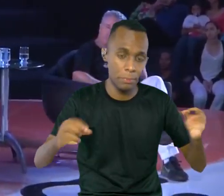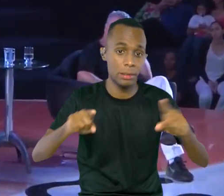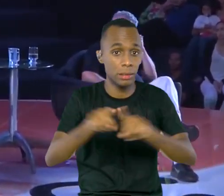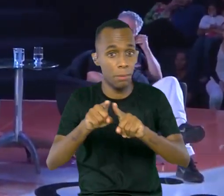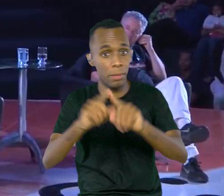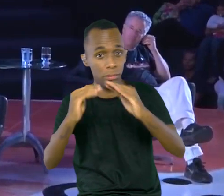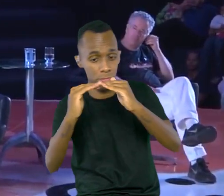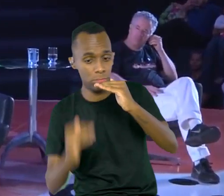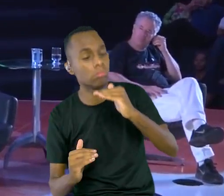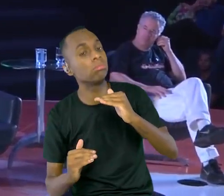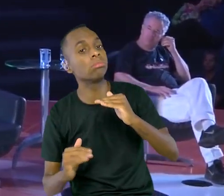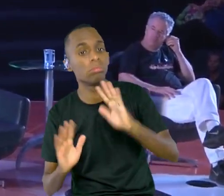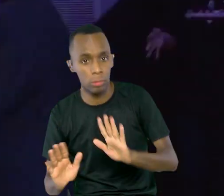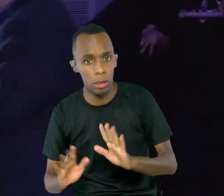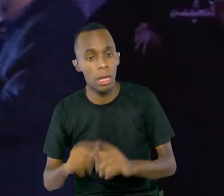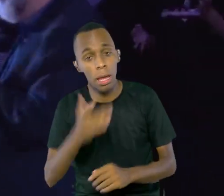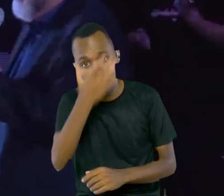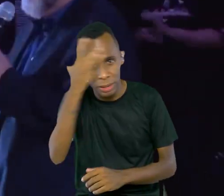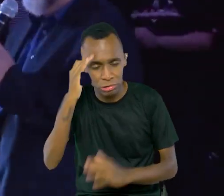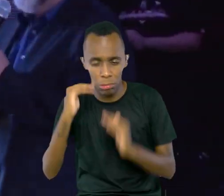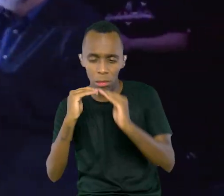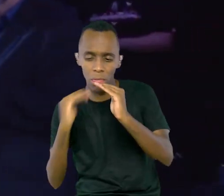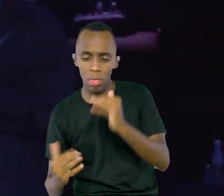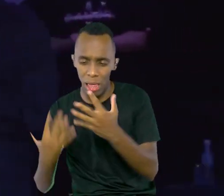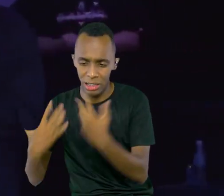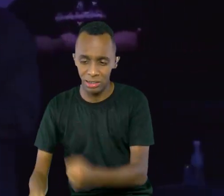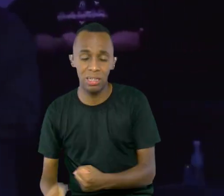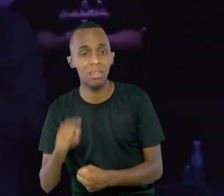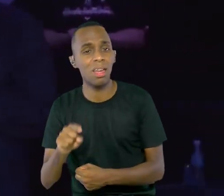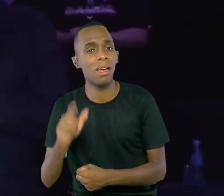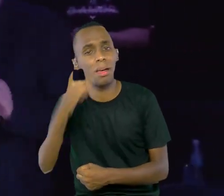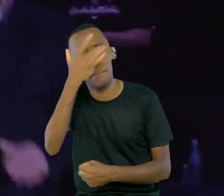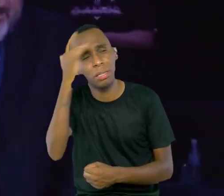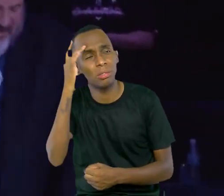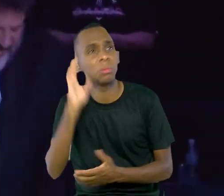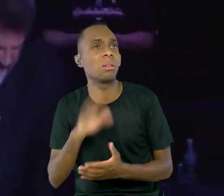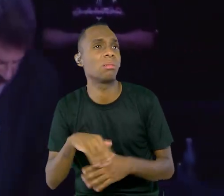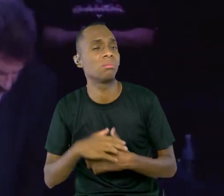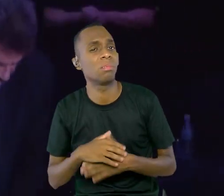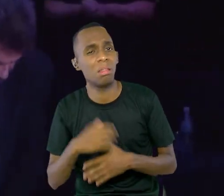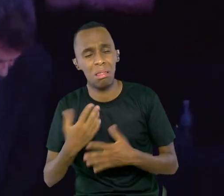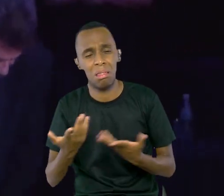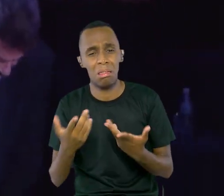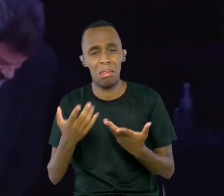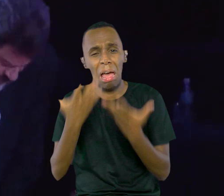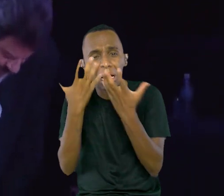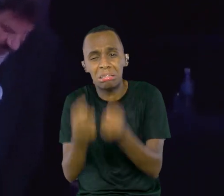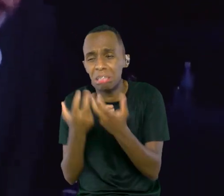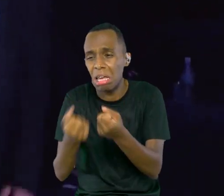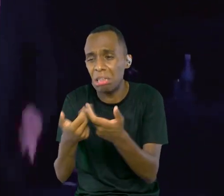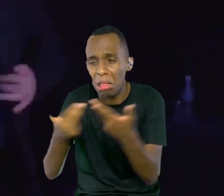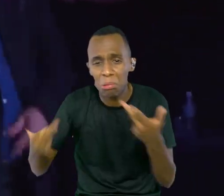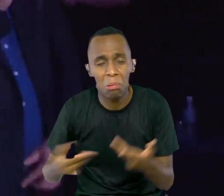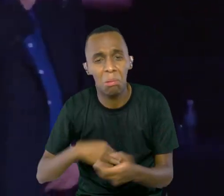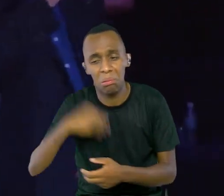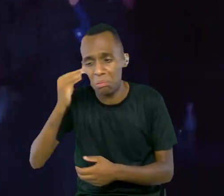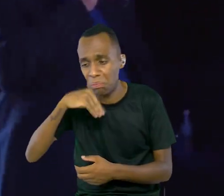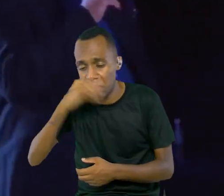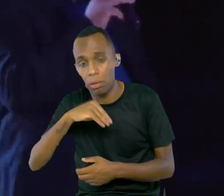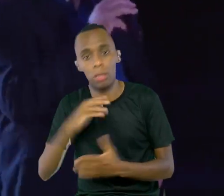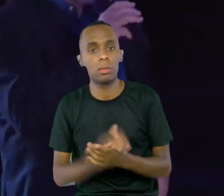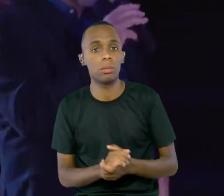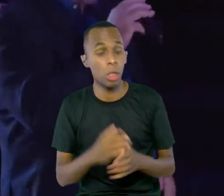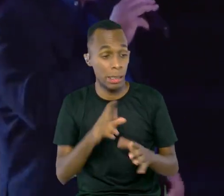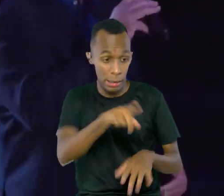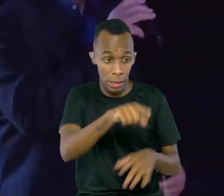entre humildade e subserviência. Uma pessoa subserviente é aquela que se dobra, que se humilha, que se